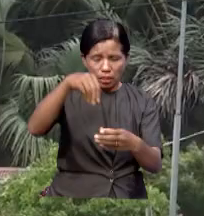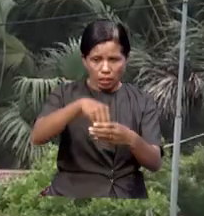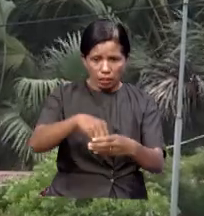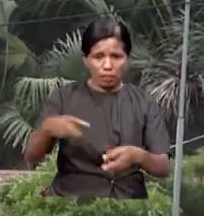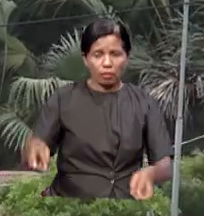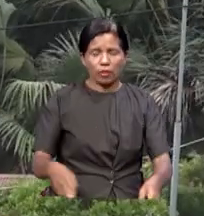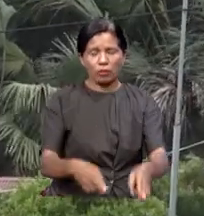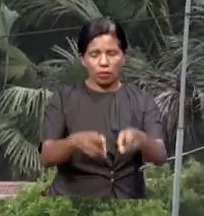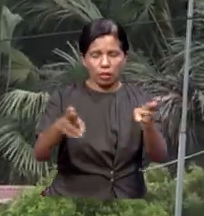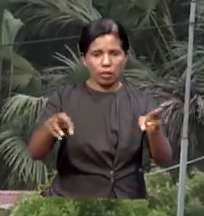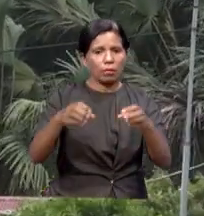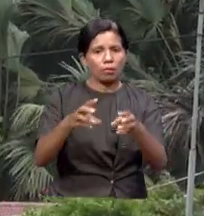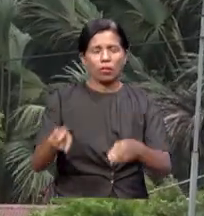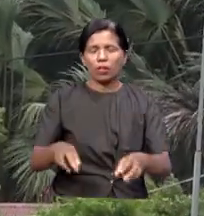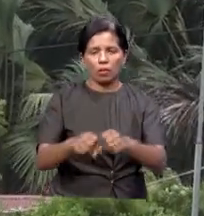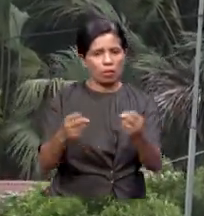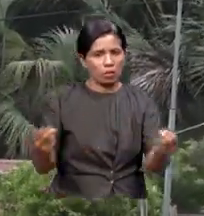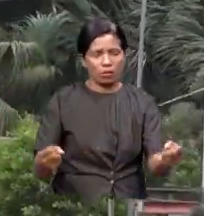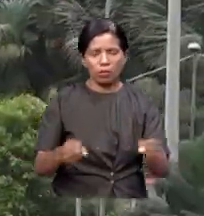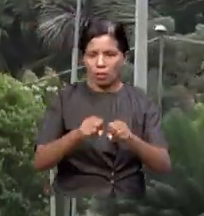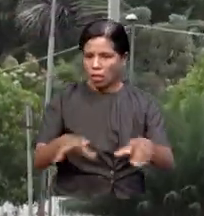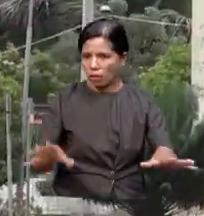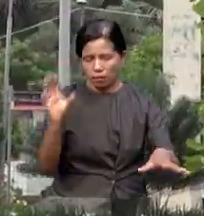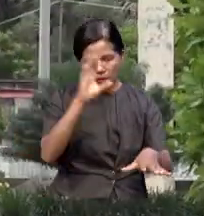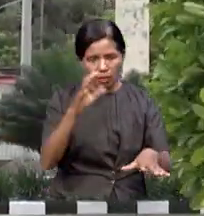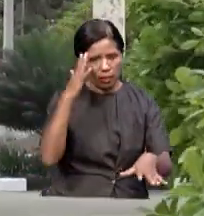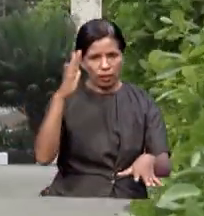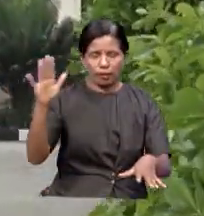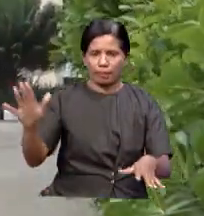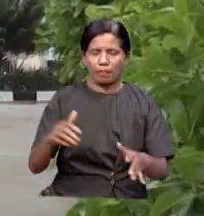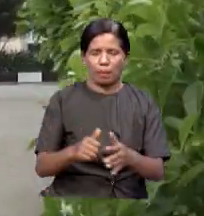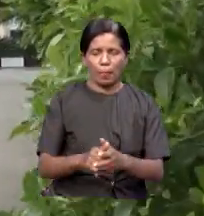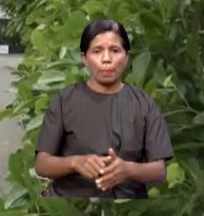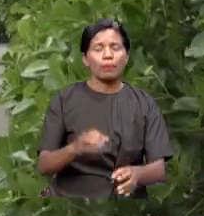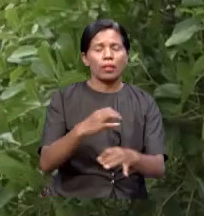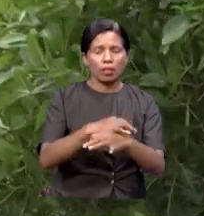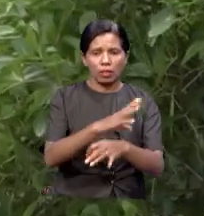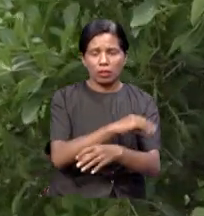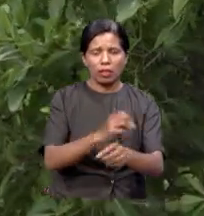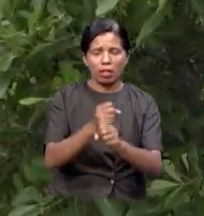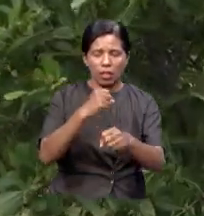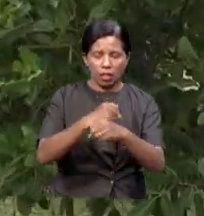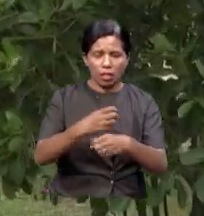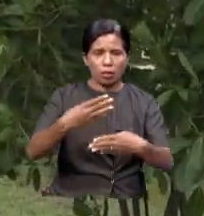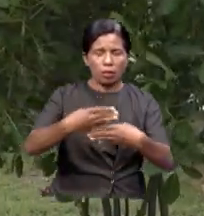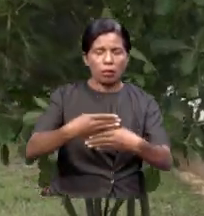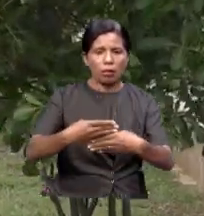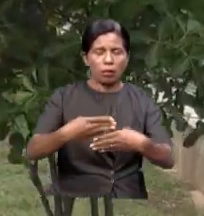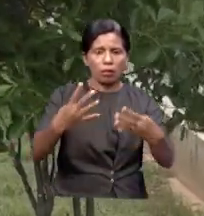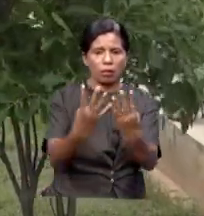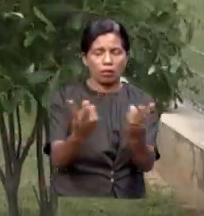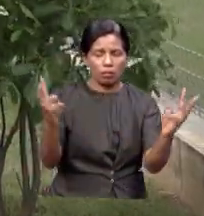sobu no balun lakon ona. Mas beda da unê, governo contrata ona companhia Miramar ho reconstrui moro demarcação ia